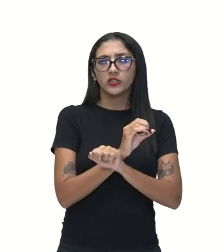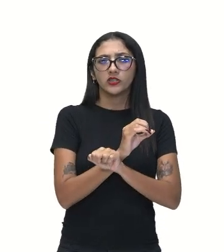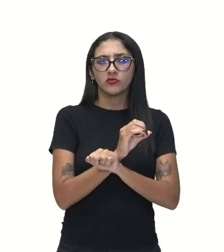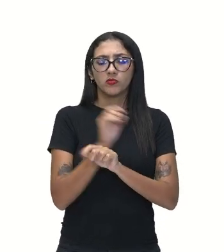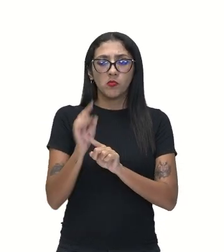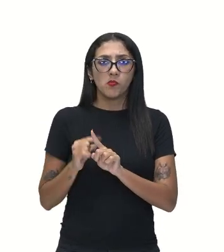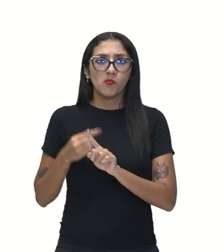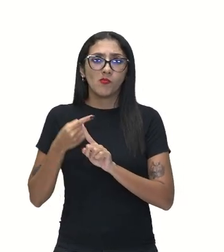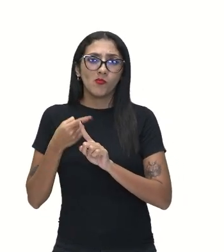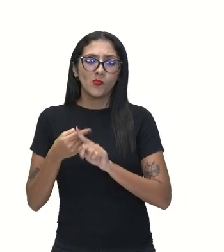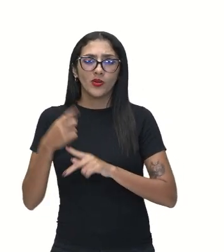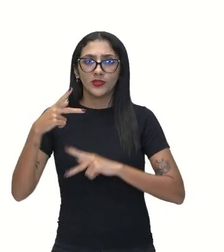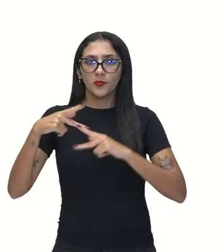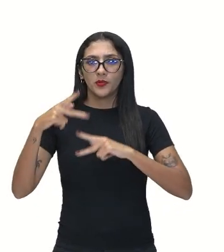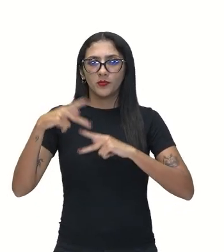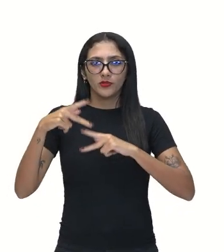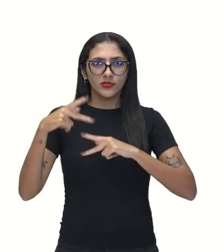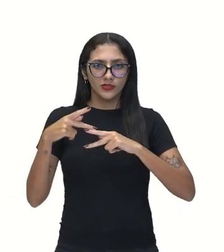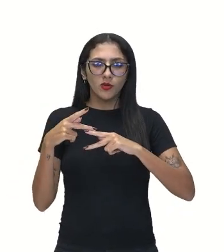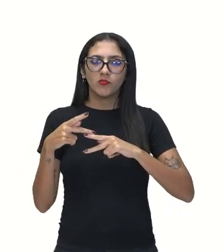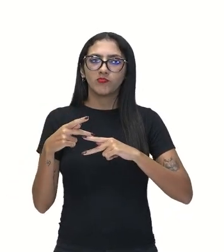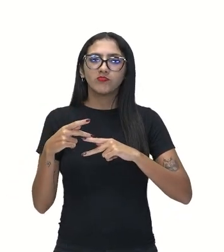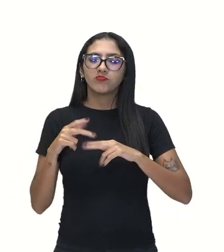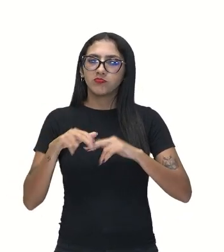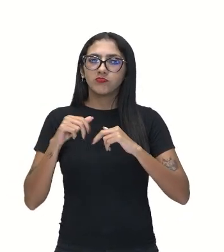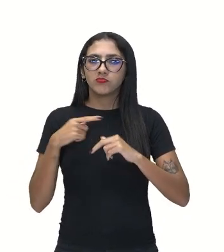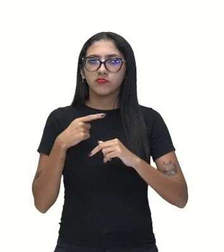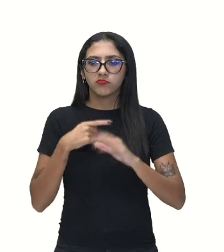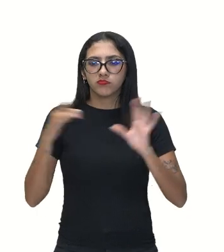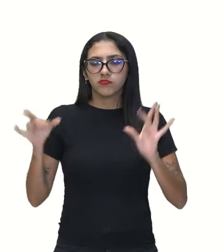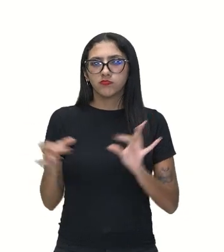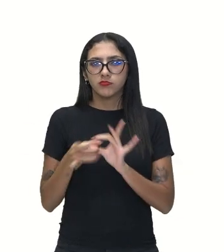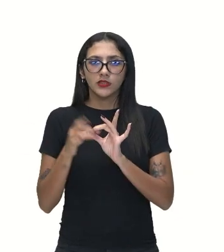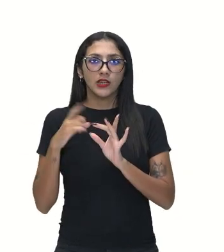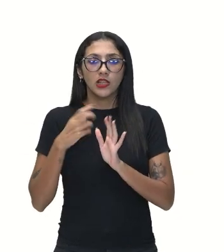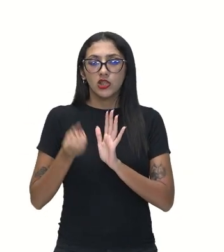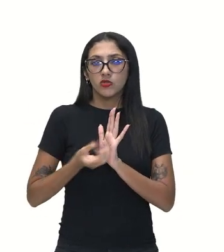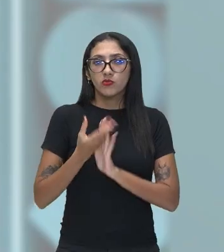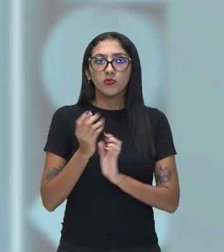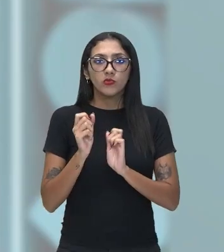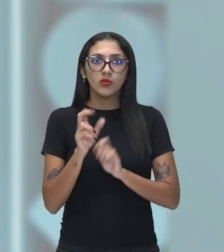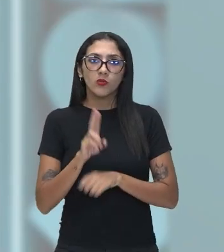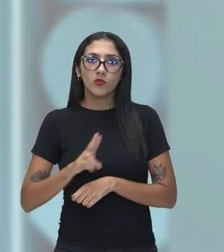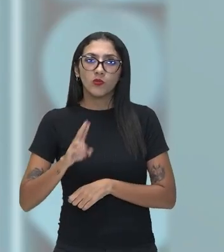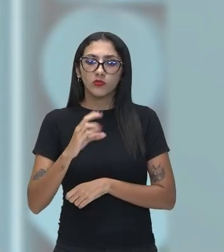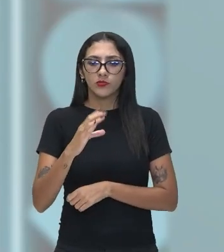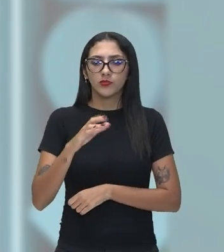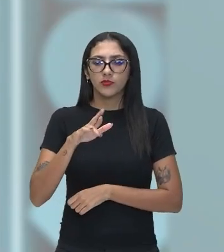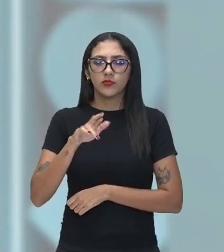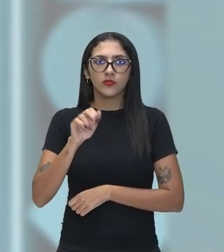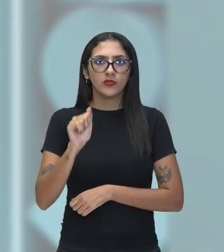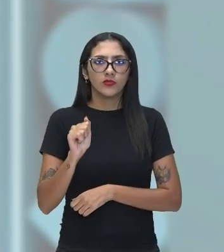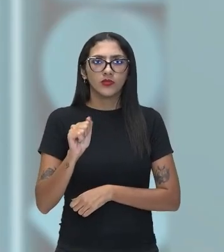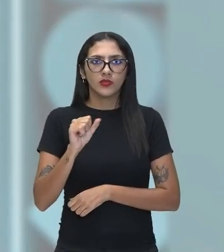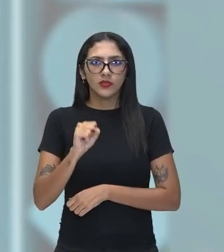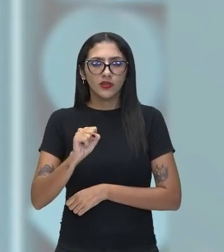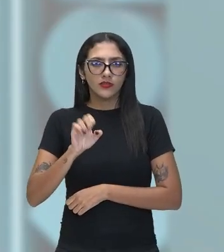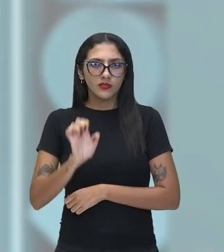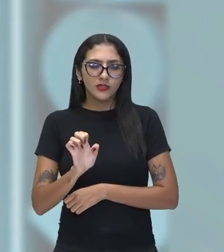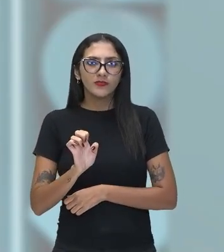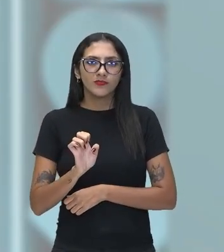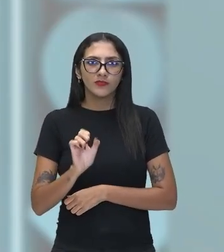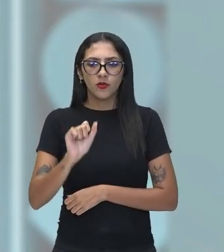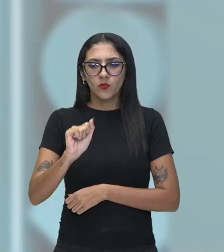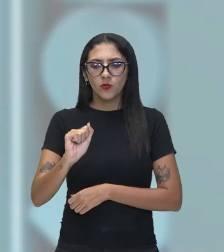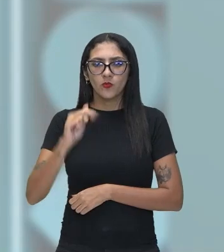une à preposição, ocasionando uma fusão, e aí nós temos que assinalar com o acento grave, que é exatamente